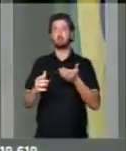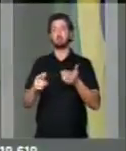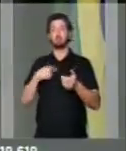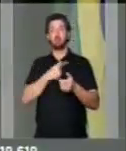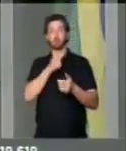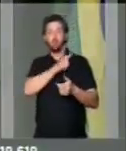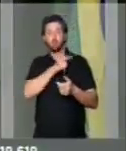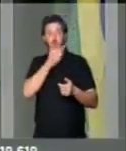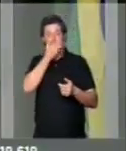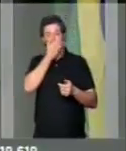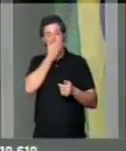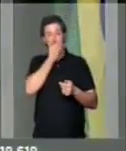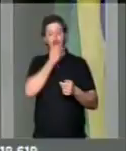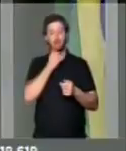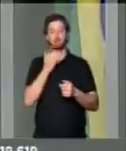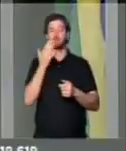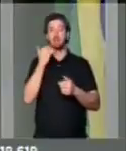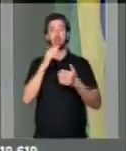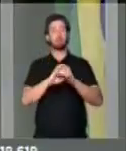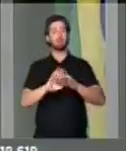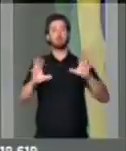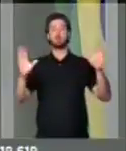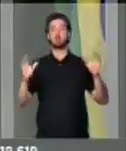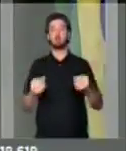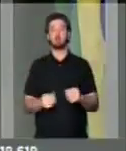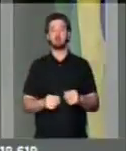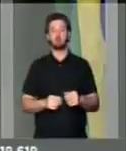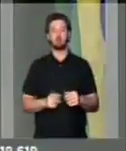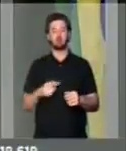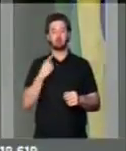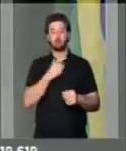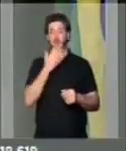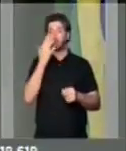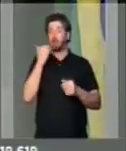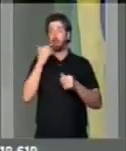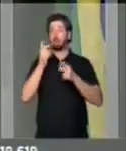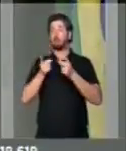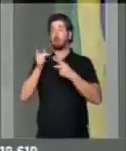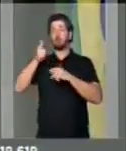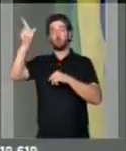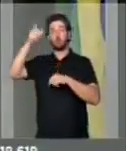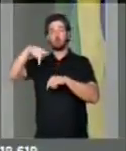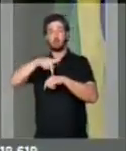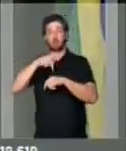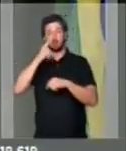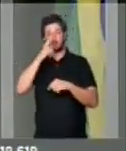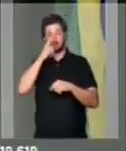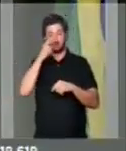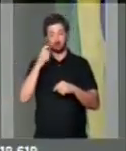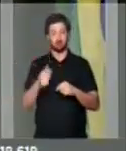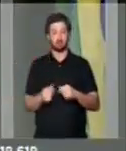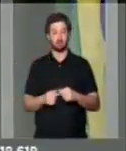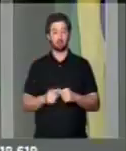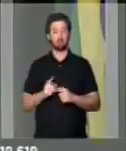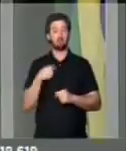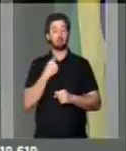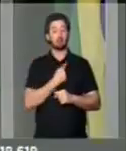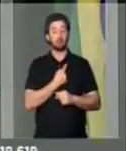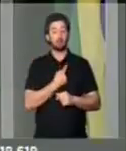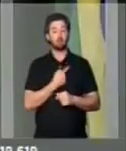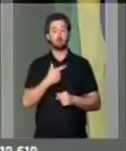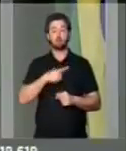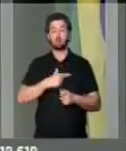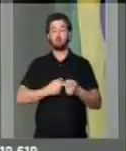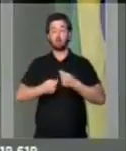tenhamos alimento à vontade, para que nós tenhamos alimento para exportar, para que nós tenhamos